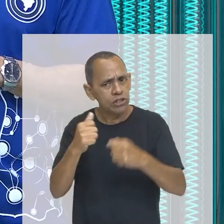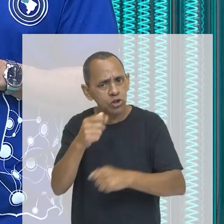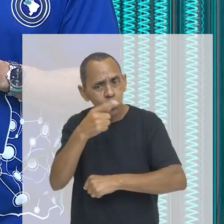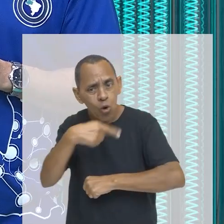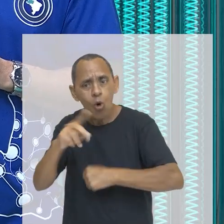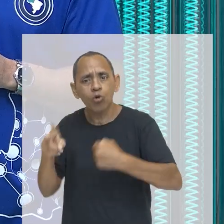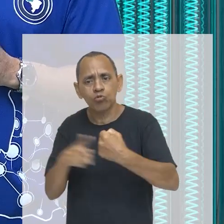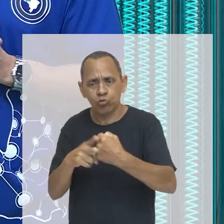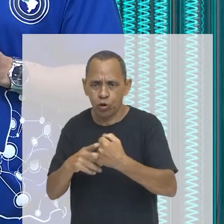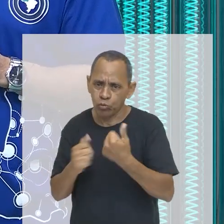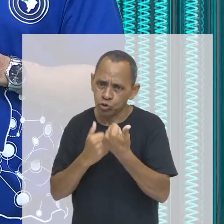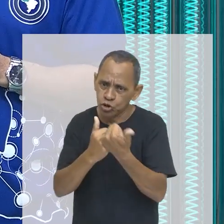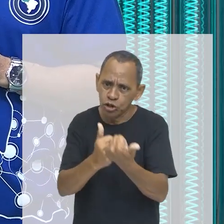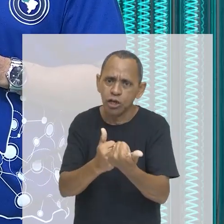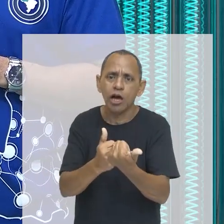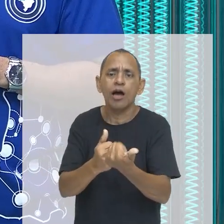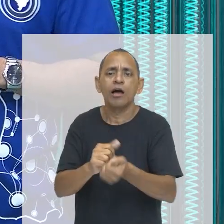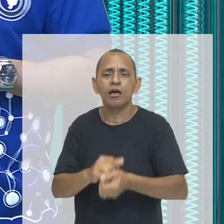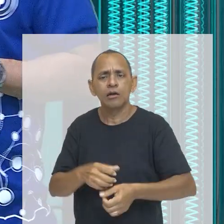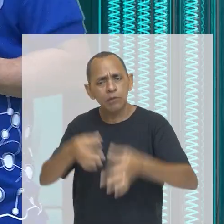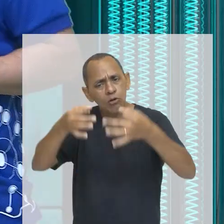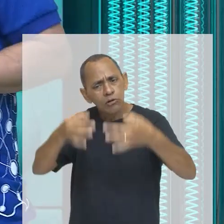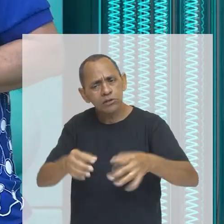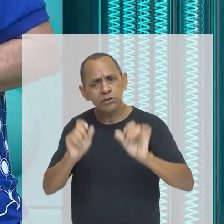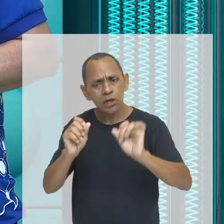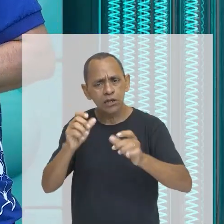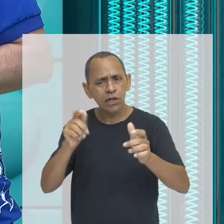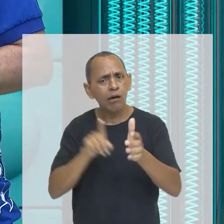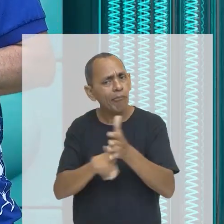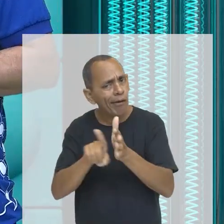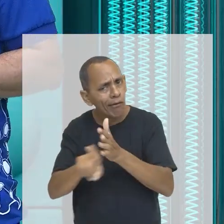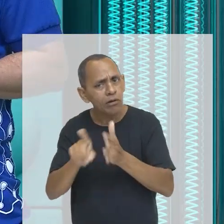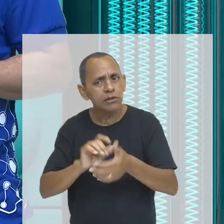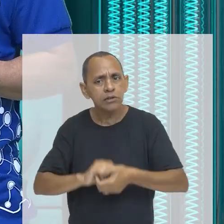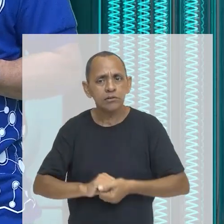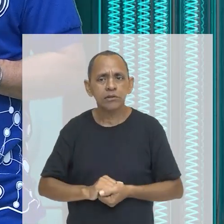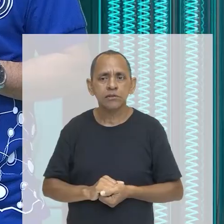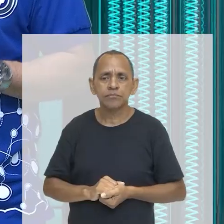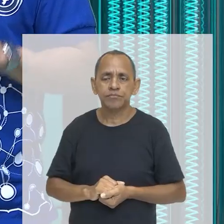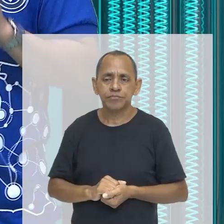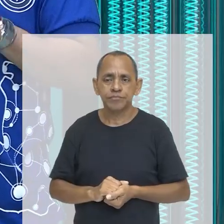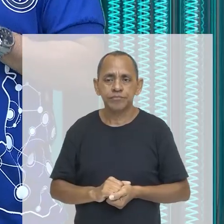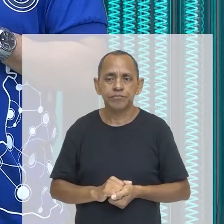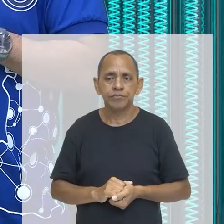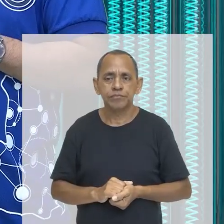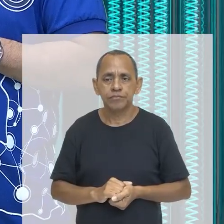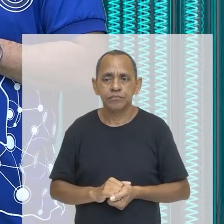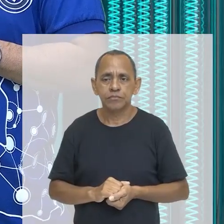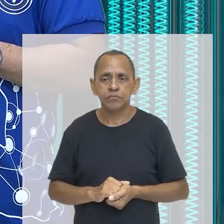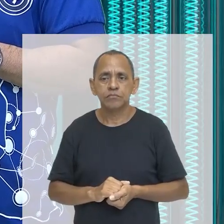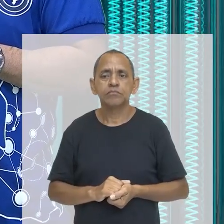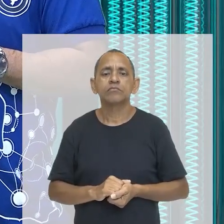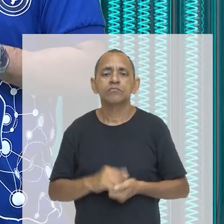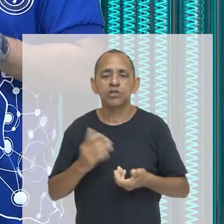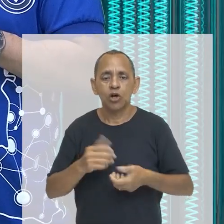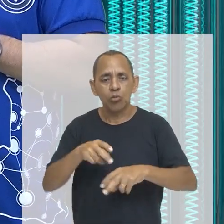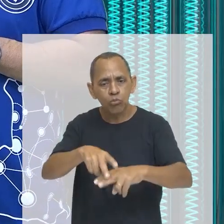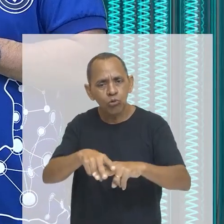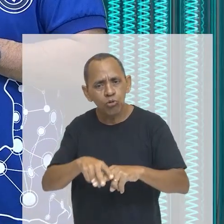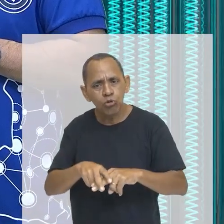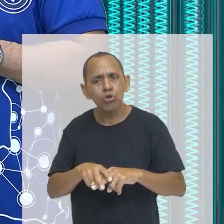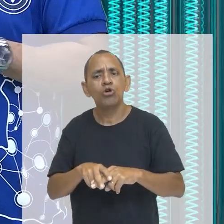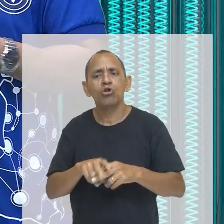pergunta e também frases negativas. E a gente sempre vai recorrer para o do, tá certo? Por isso que aí ele vai auxiliar